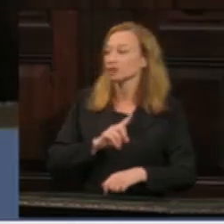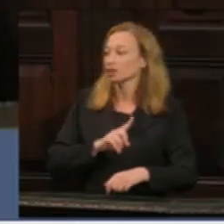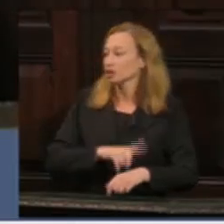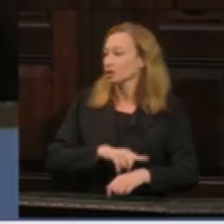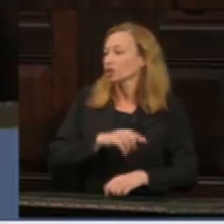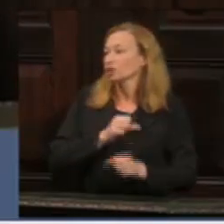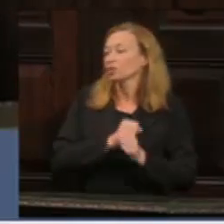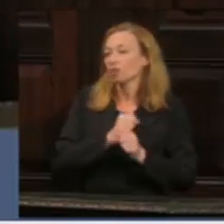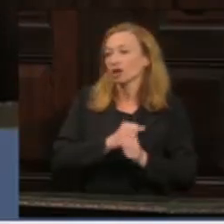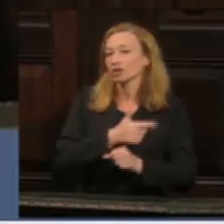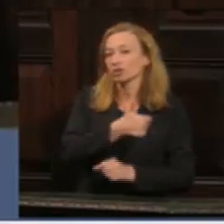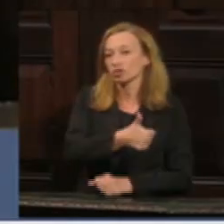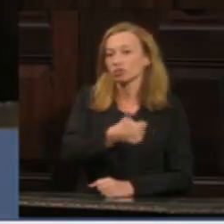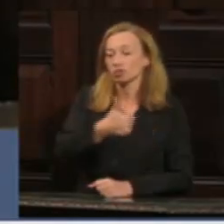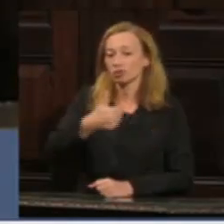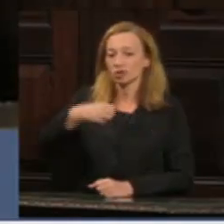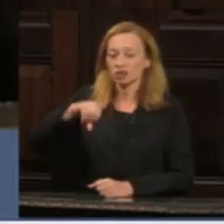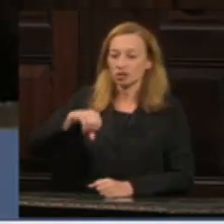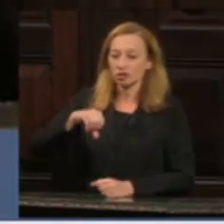2019 a